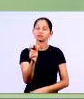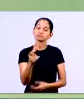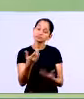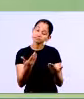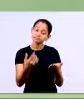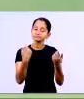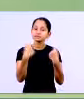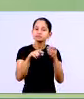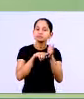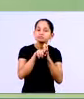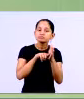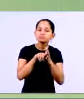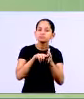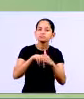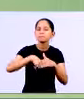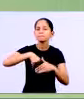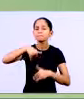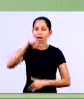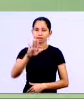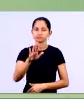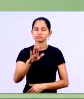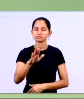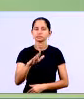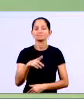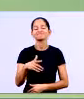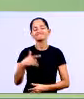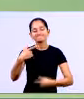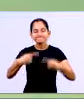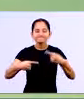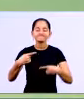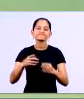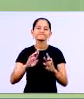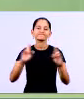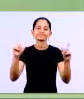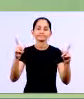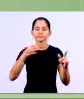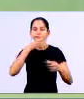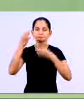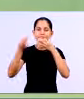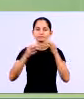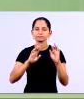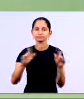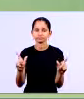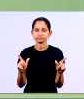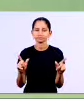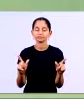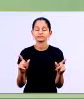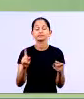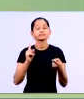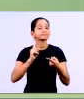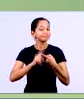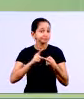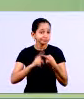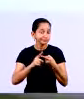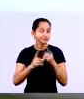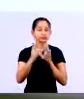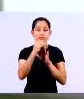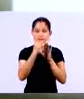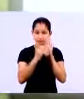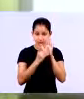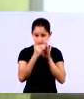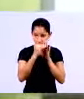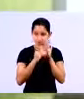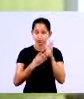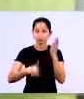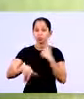que está gerando ainda algumas diferenças de opinião. Certo. Porque quando o decreto coloca as